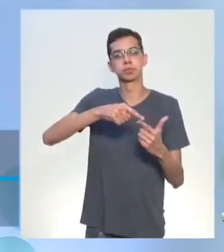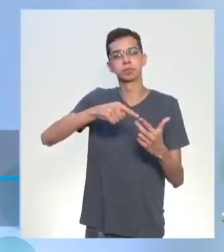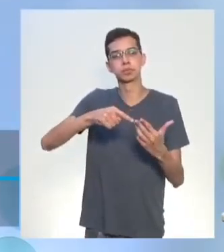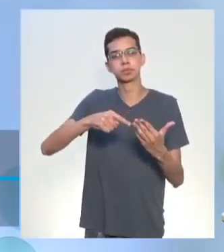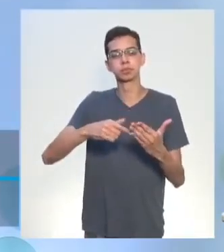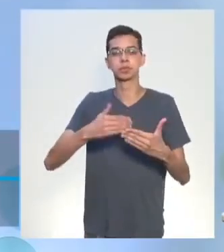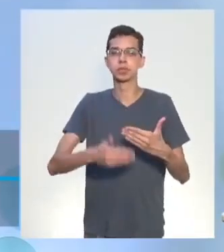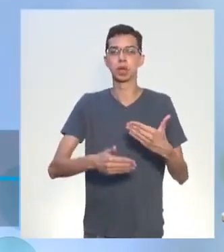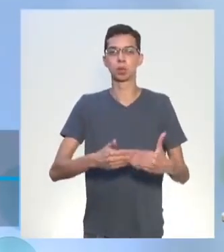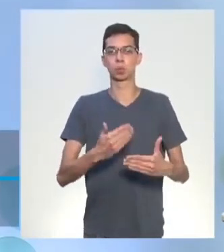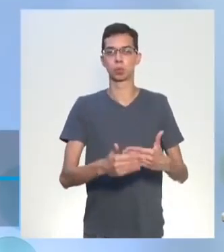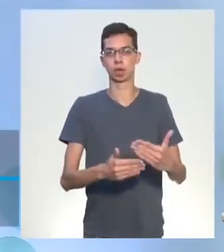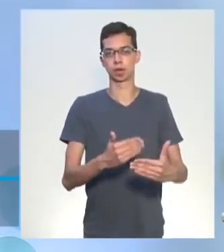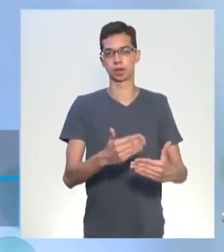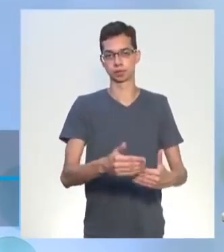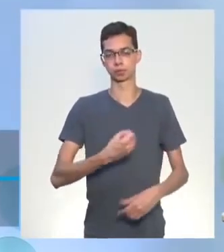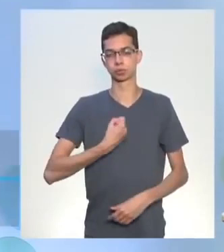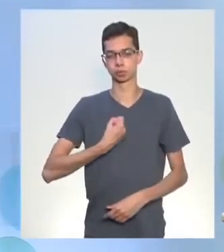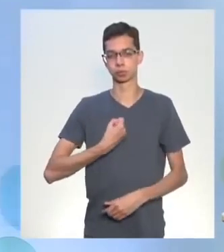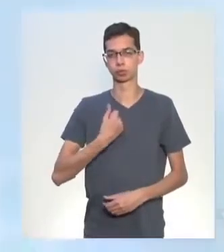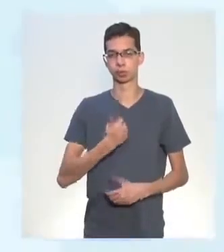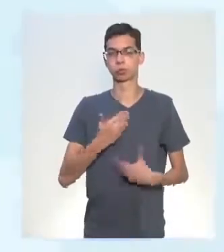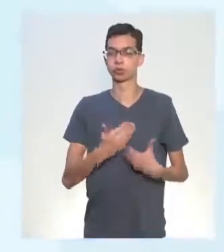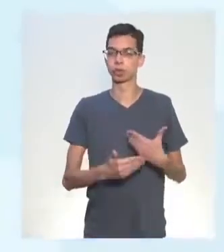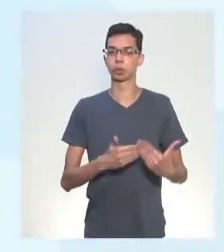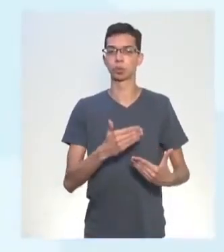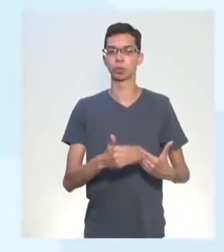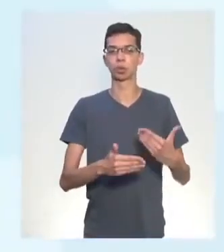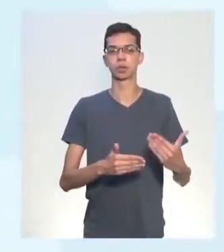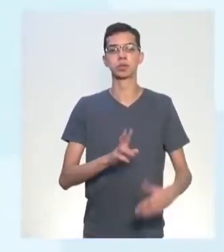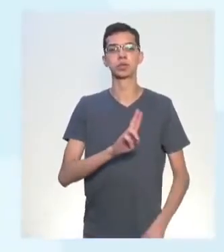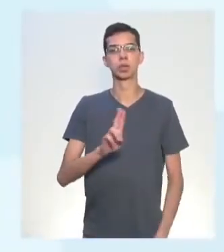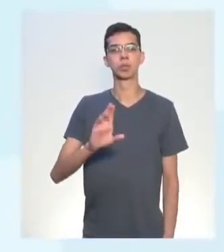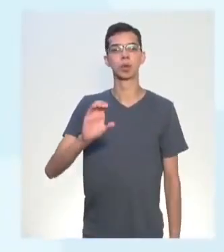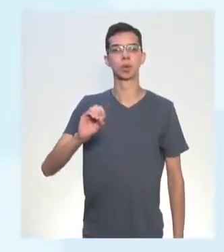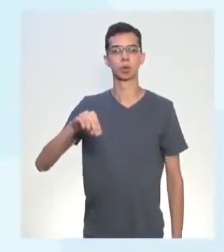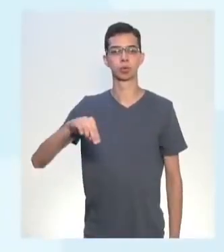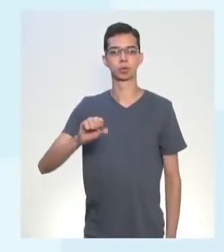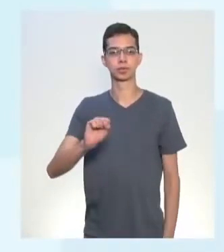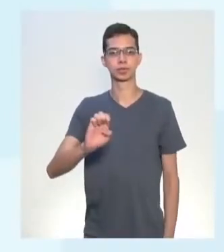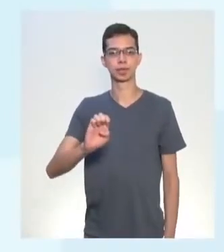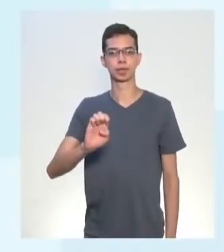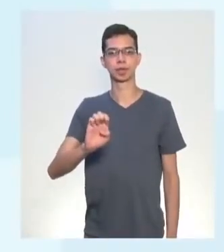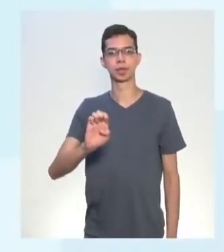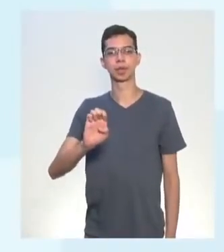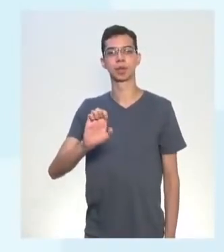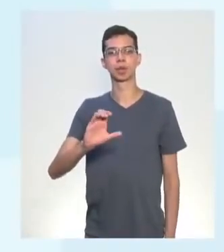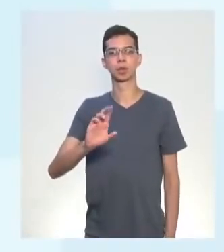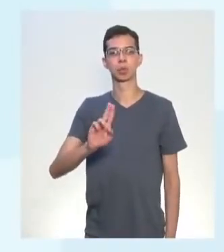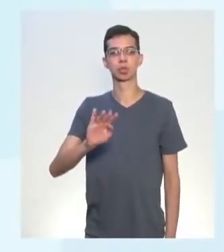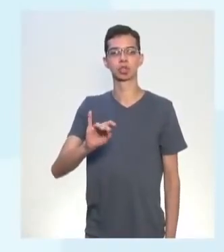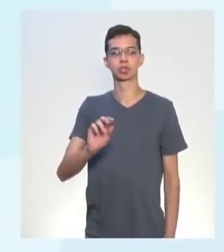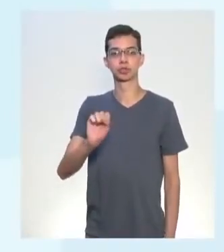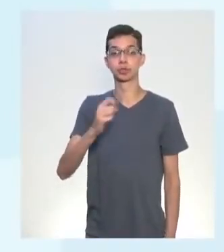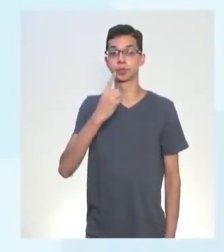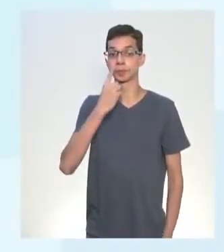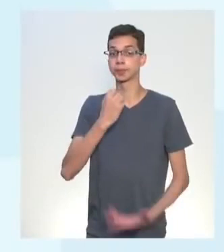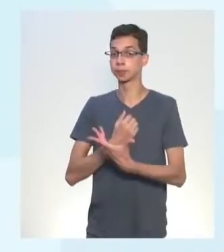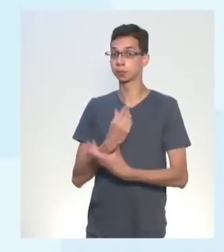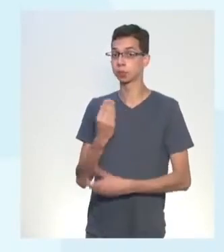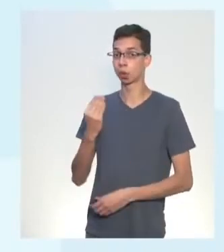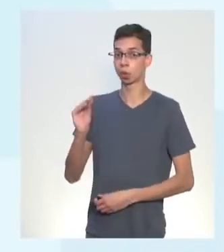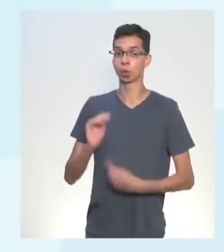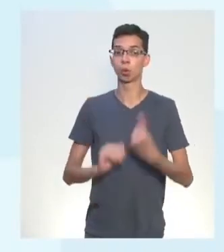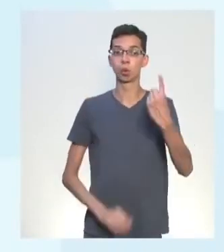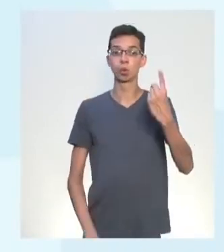tá certo? Então, eu quero que você pense o seguinte, ó, eu coloquei aí primeiro esses 3 consecutivos aí, ó, o 1,